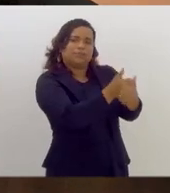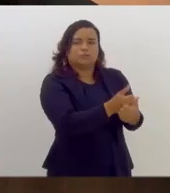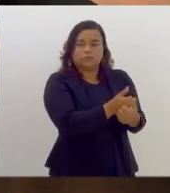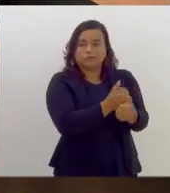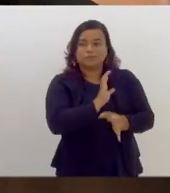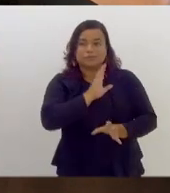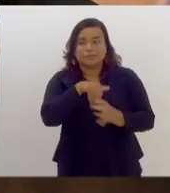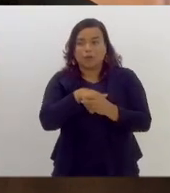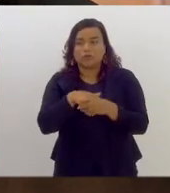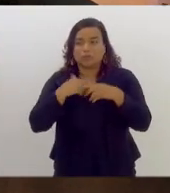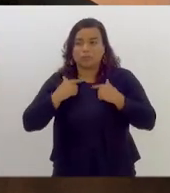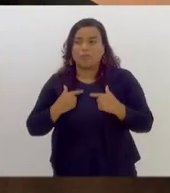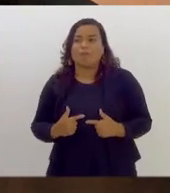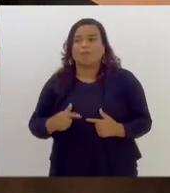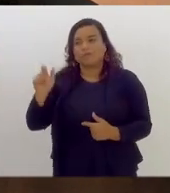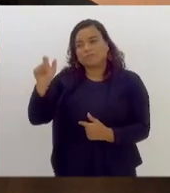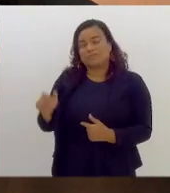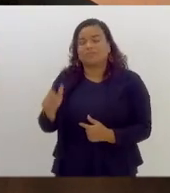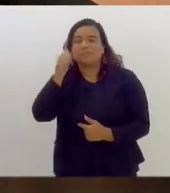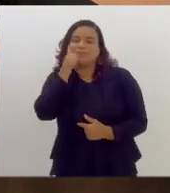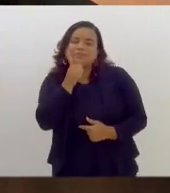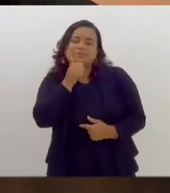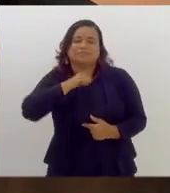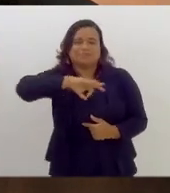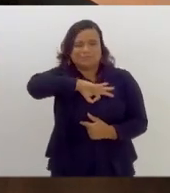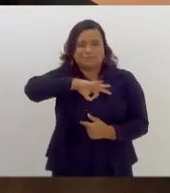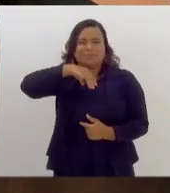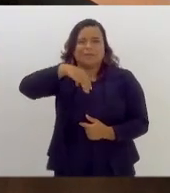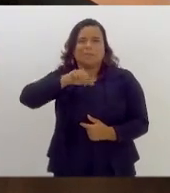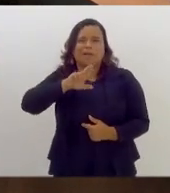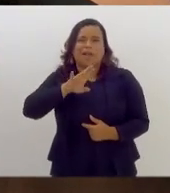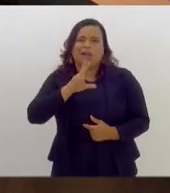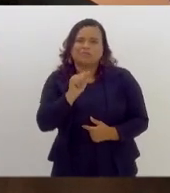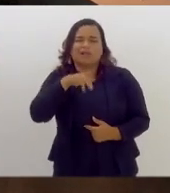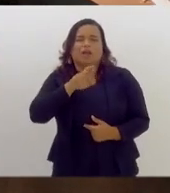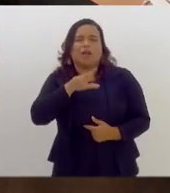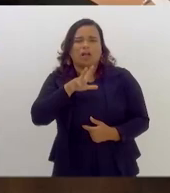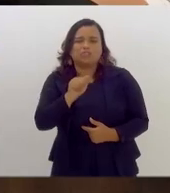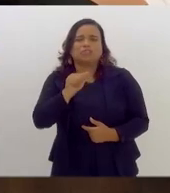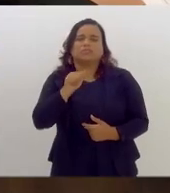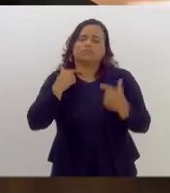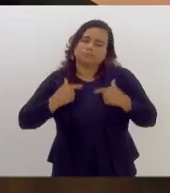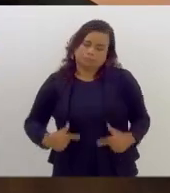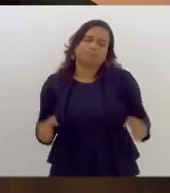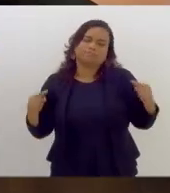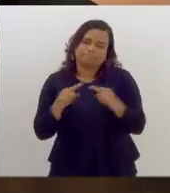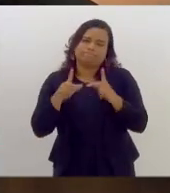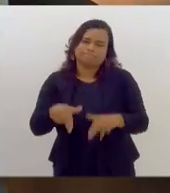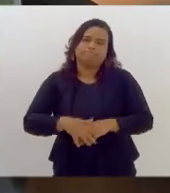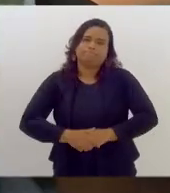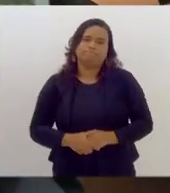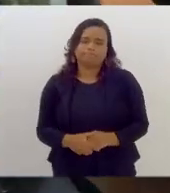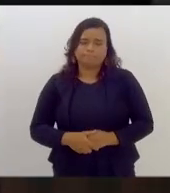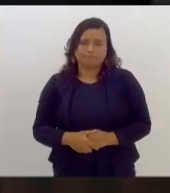o voto da deputada Marta Rocha pela abstenção.